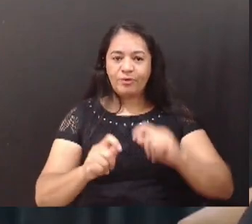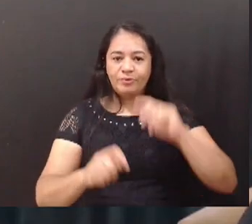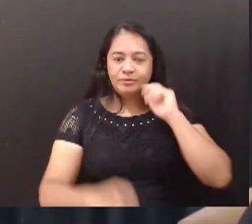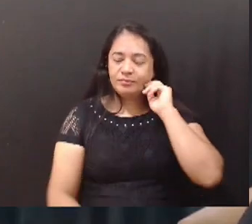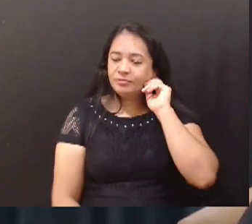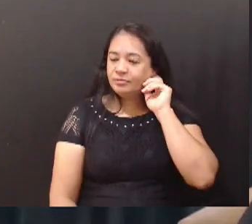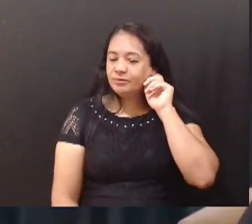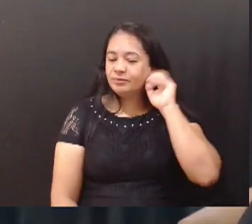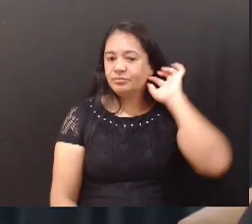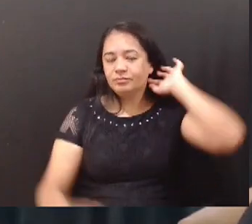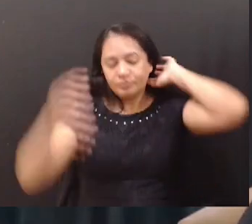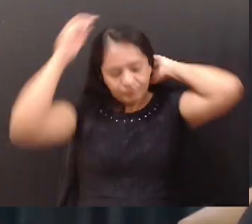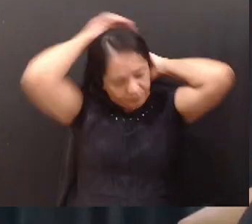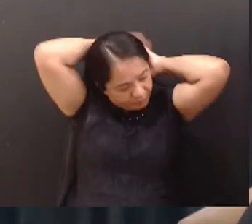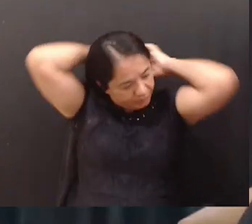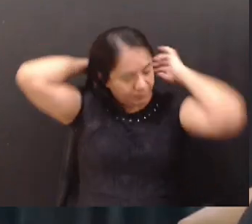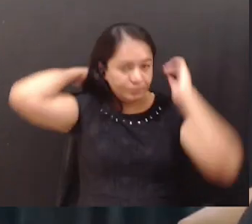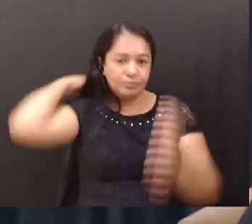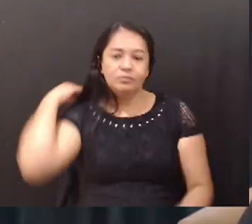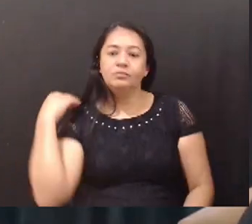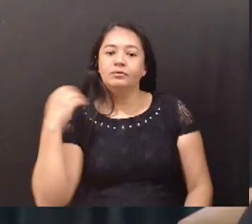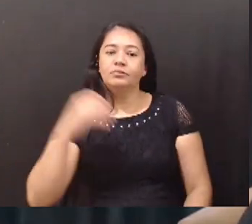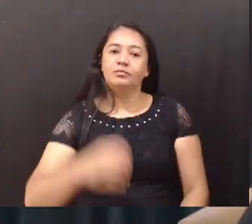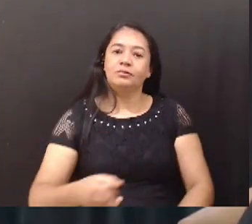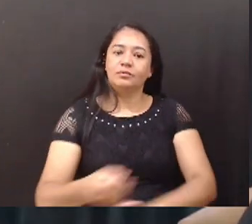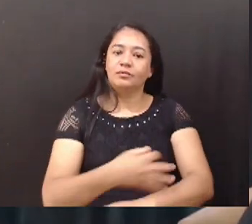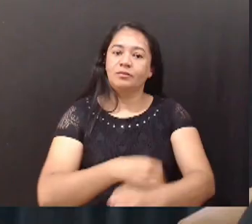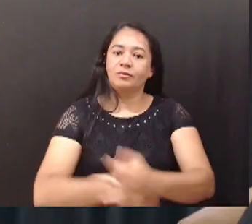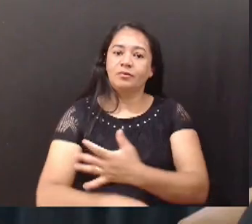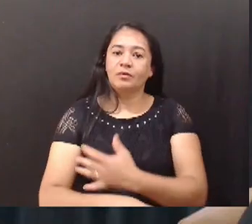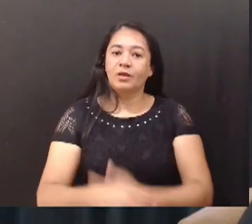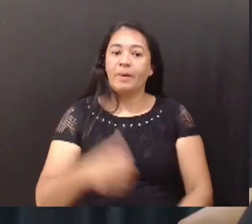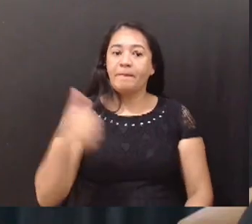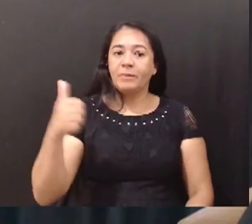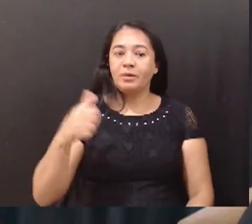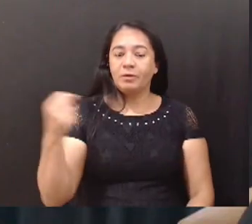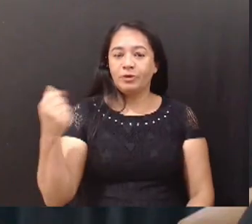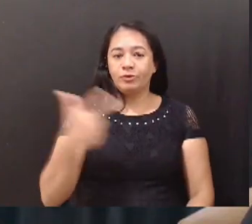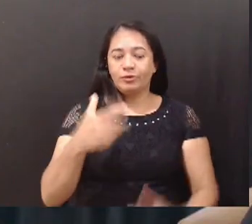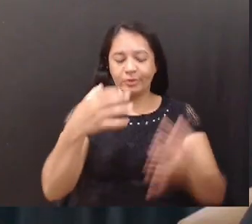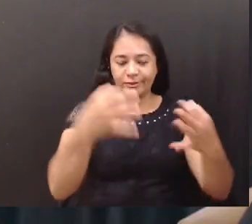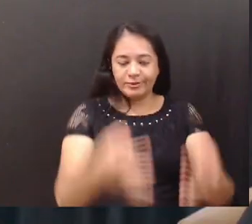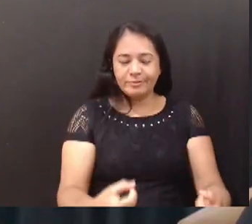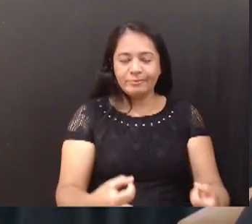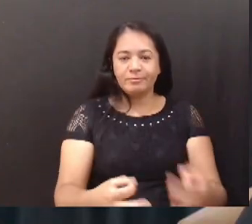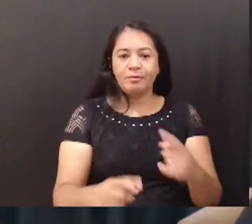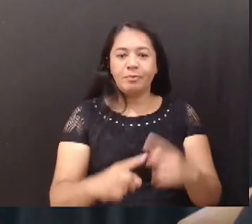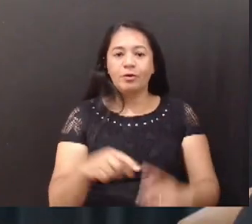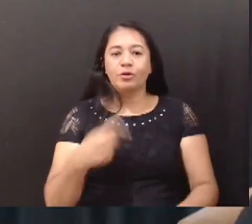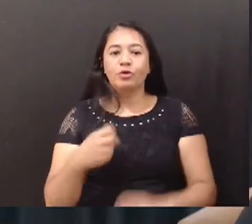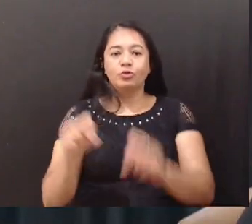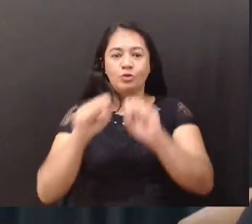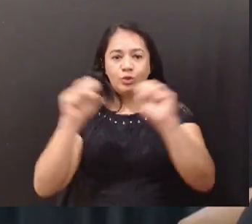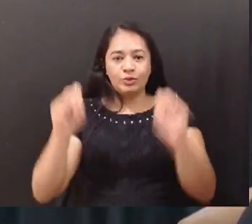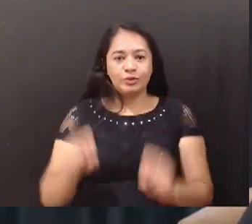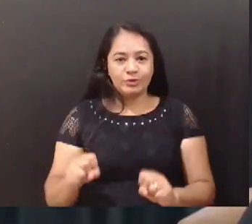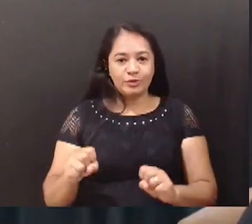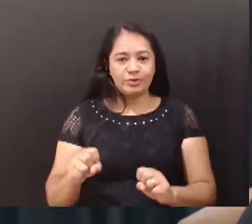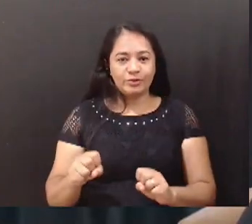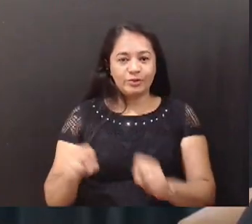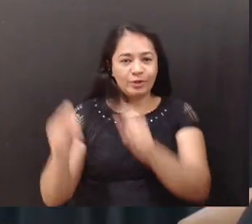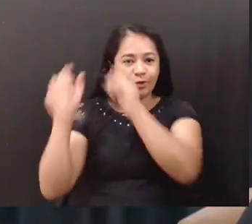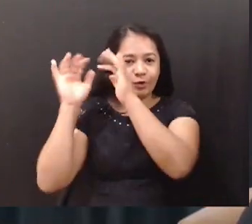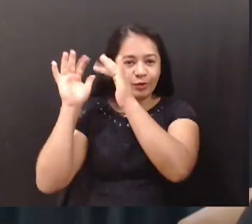seguinte, emoção aciona primeiro que a razão. Porque o nosso sistema límbico, que é o nosso cérebro primitivo,